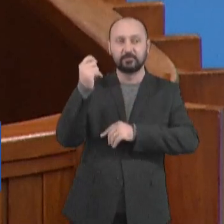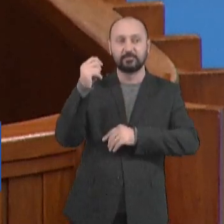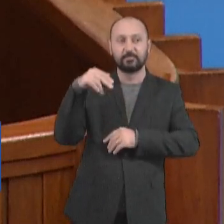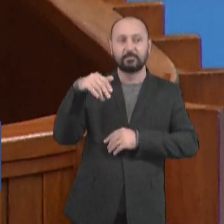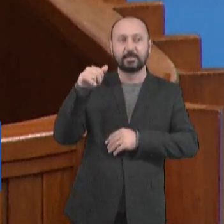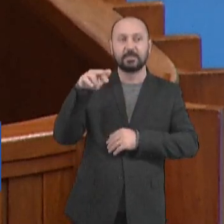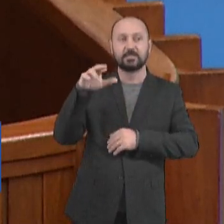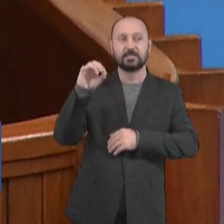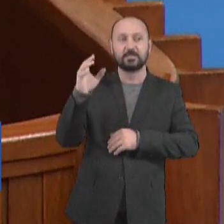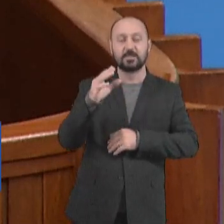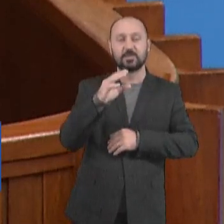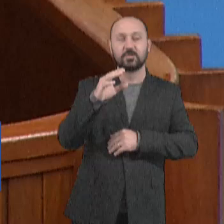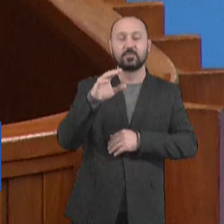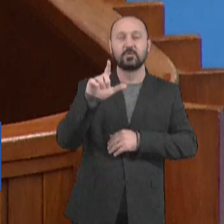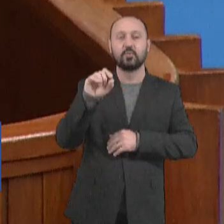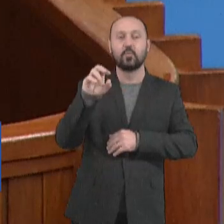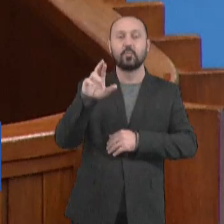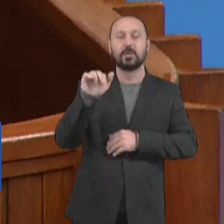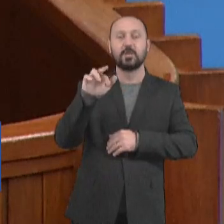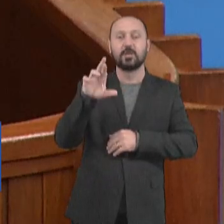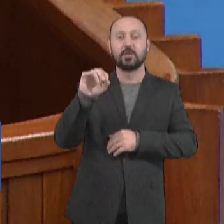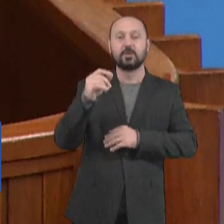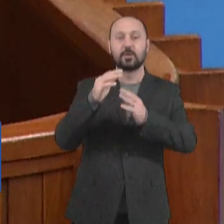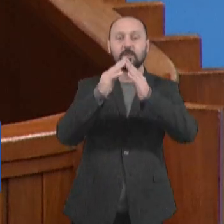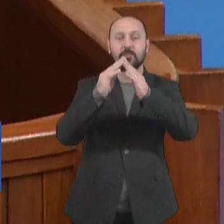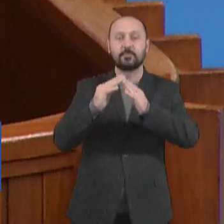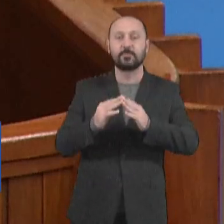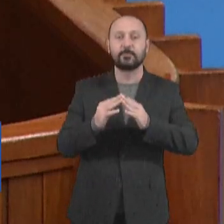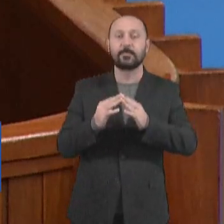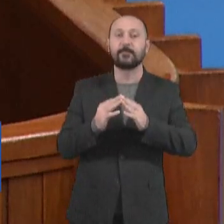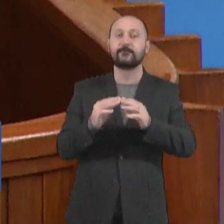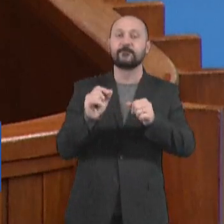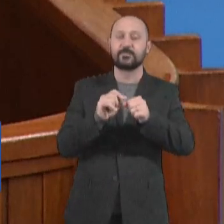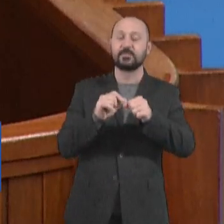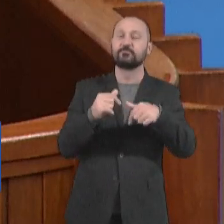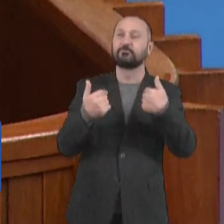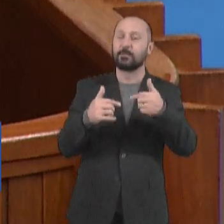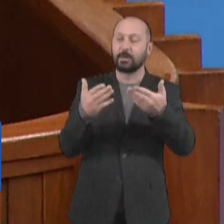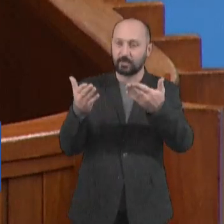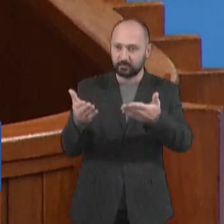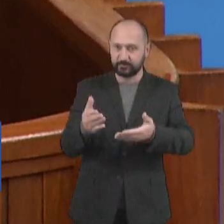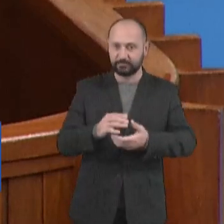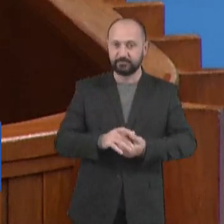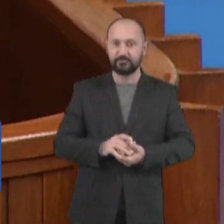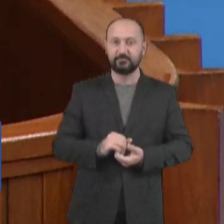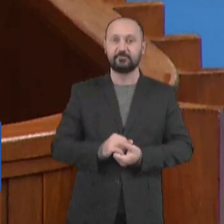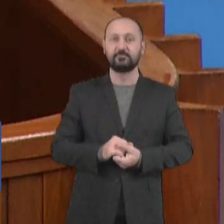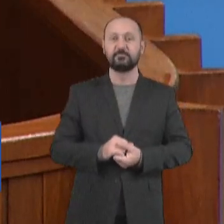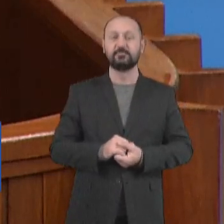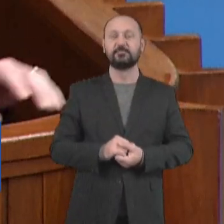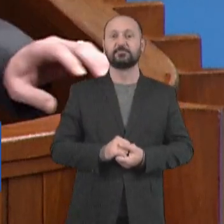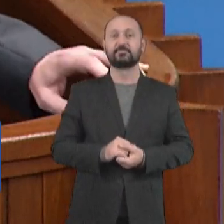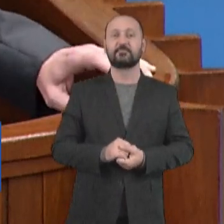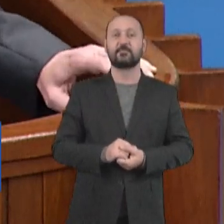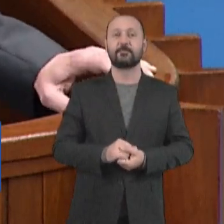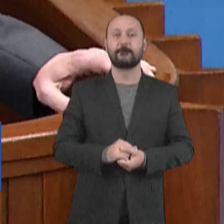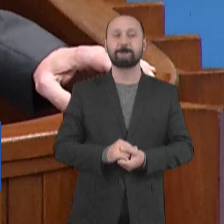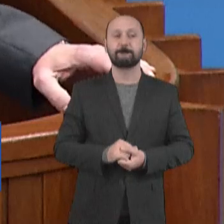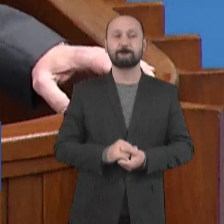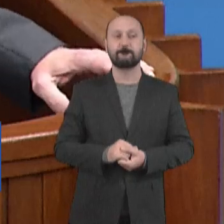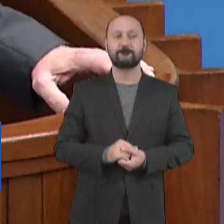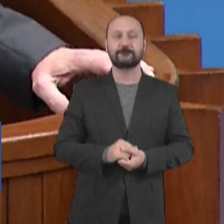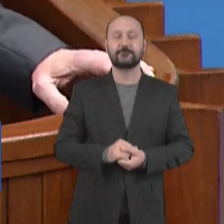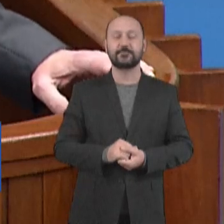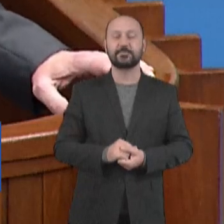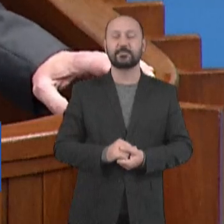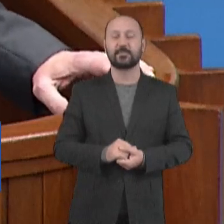Loureiro, né, ser reconhecida como alguém que morou e fez um trabalho ali. Então, eu quero